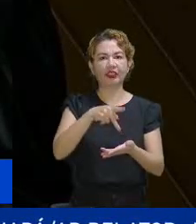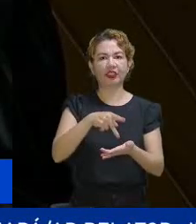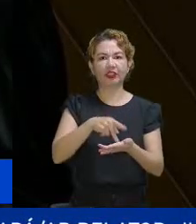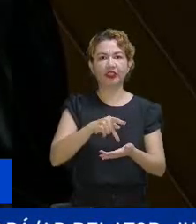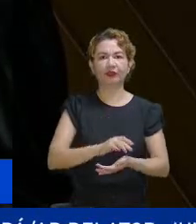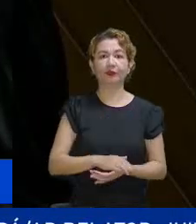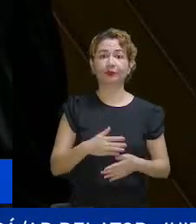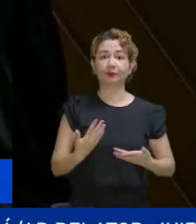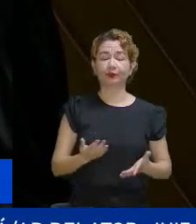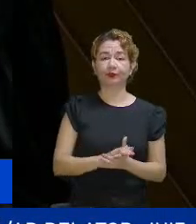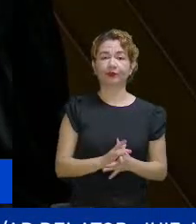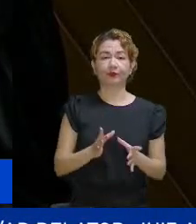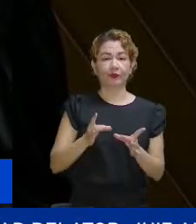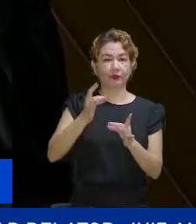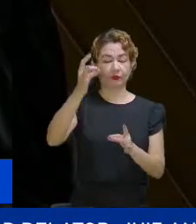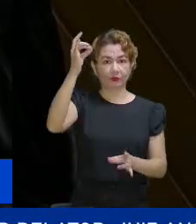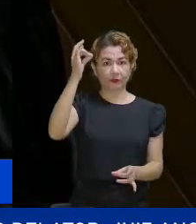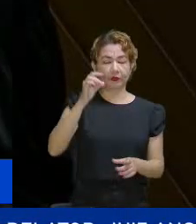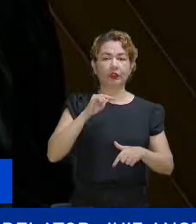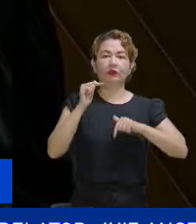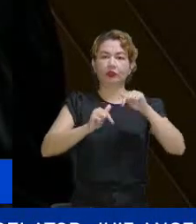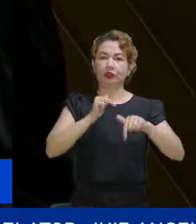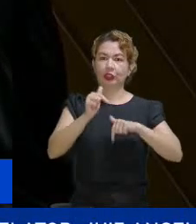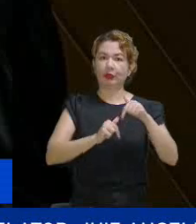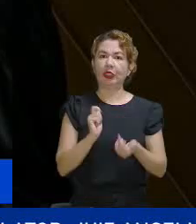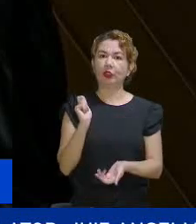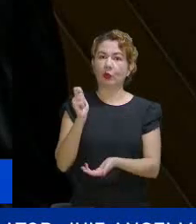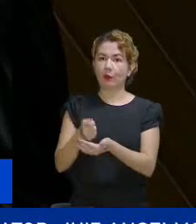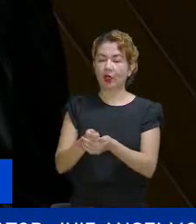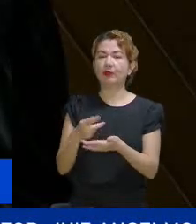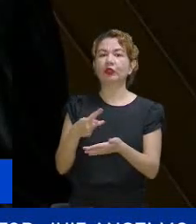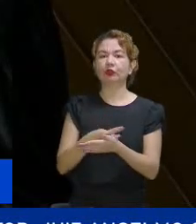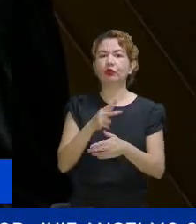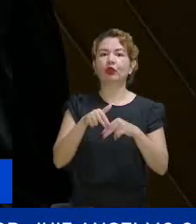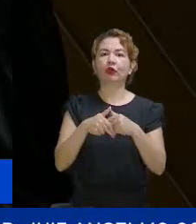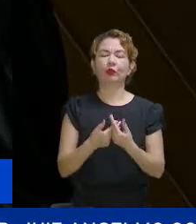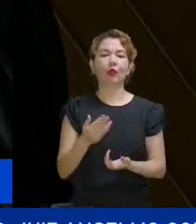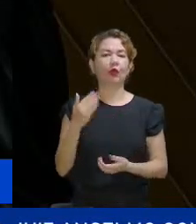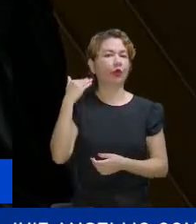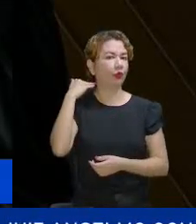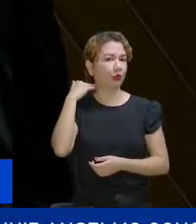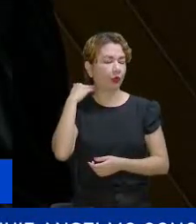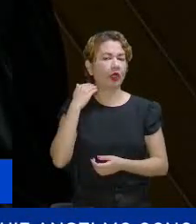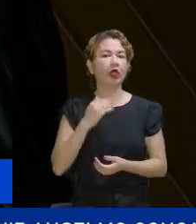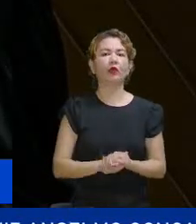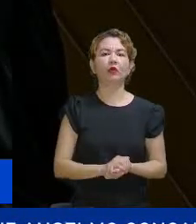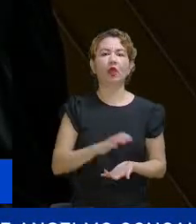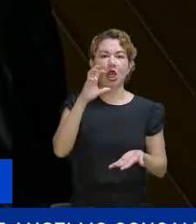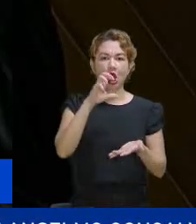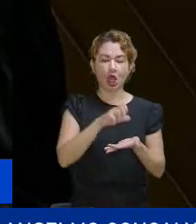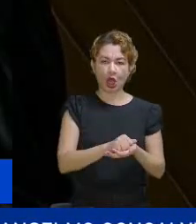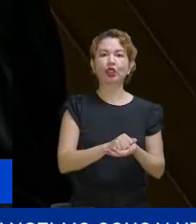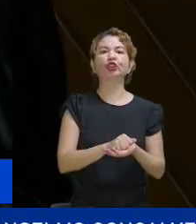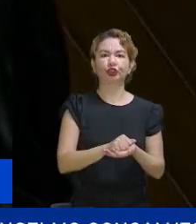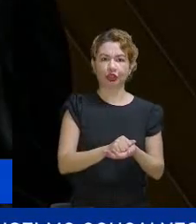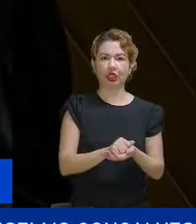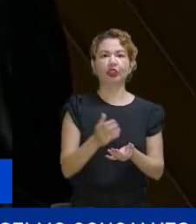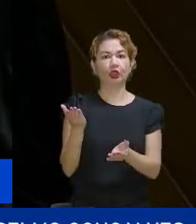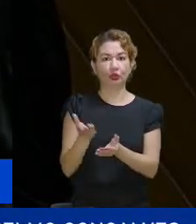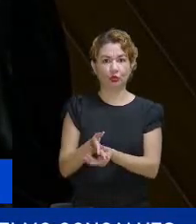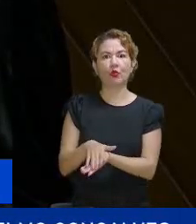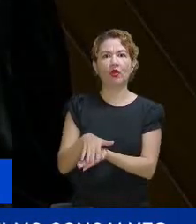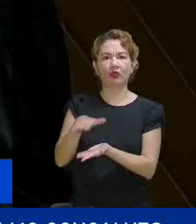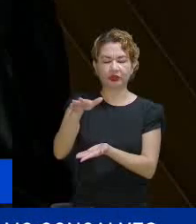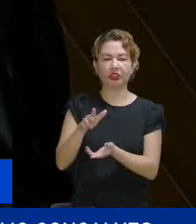aferir minimamente os serviços prestados. Ademais, o pagamento ocorreu por meio da conta bancária registrada no presente processo, o